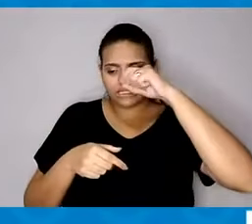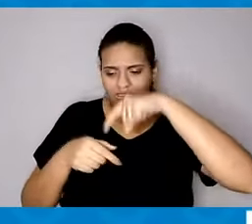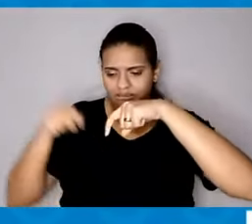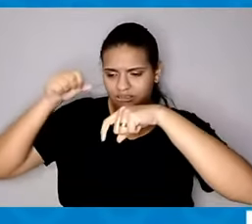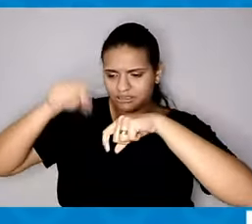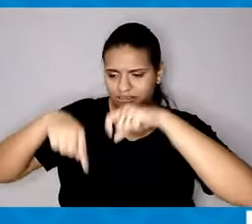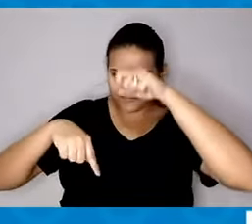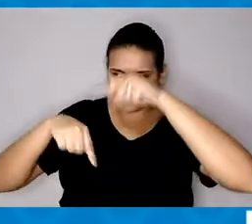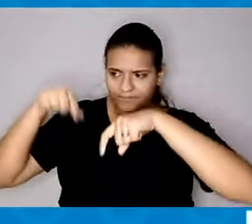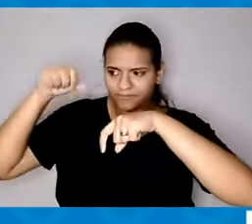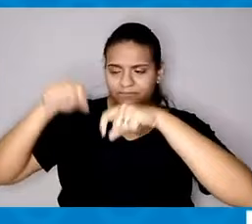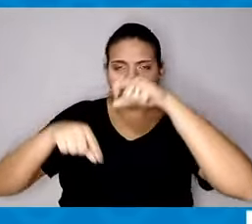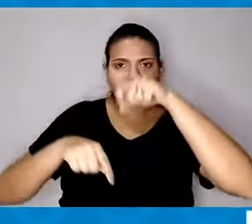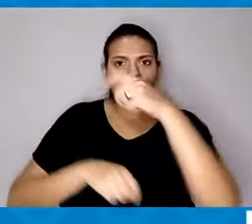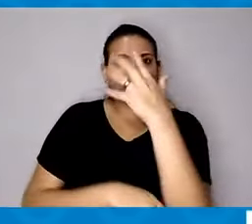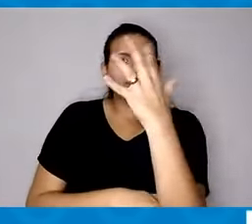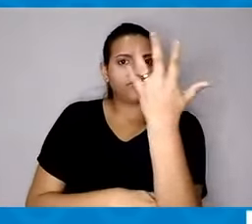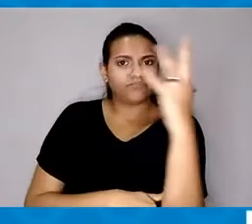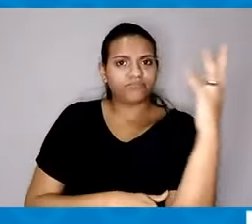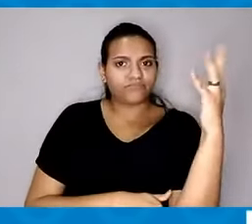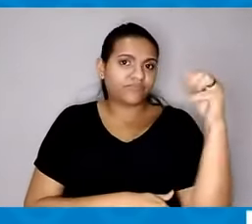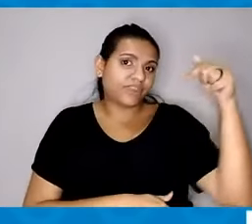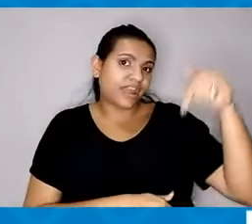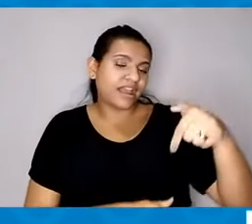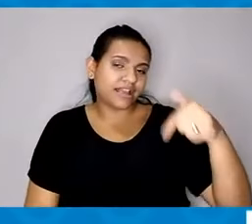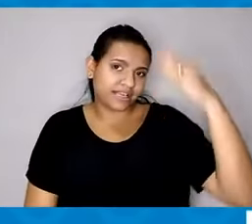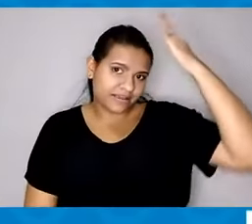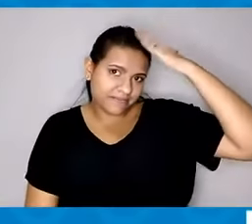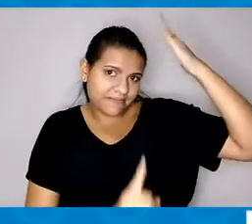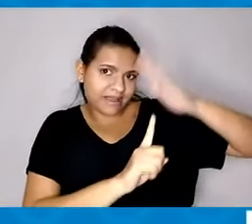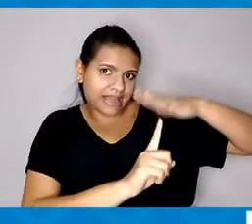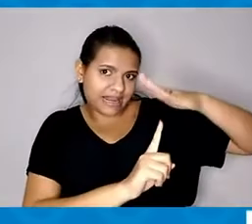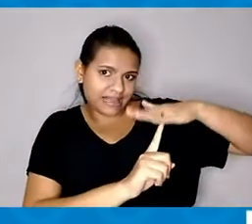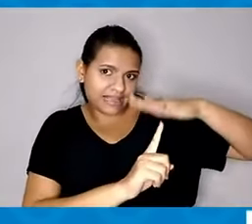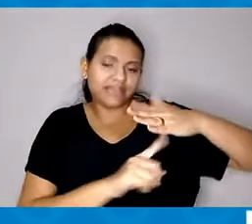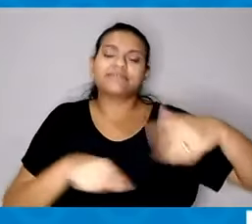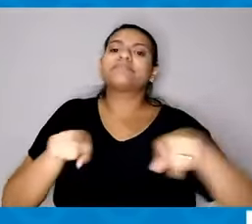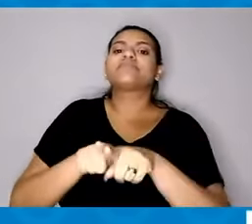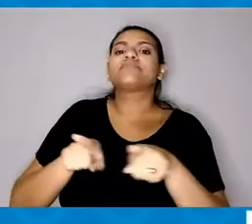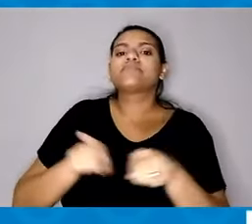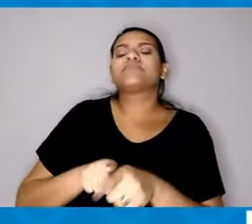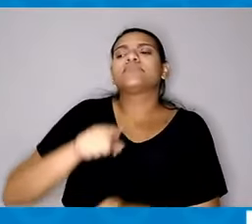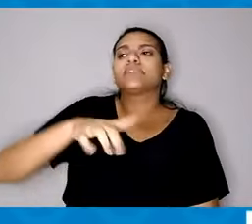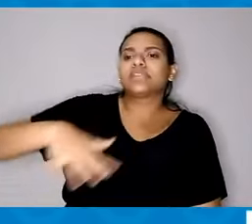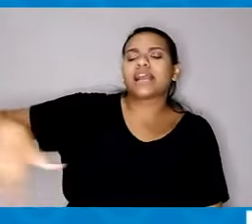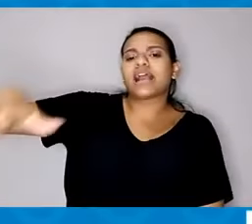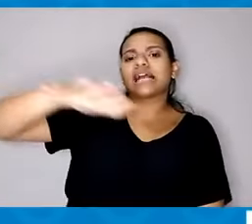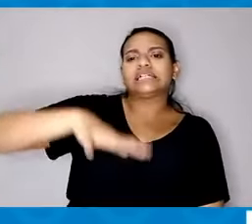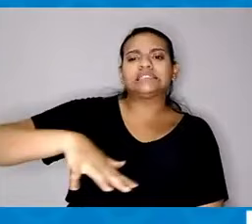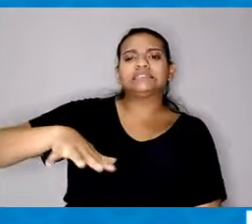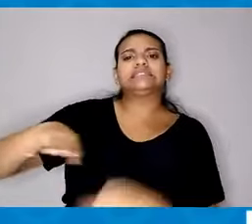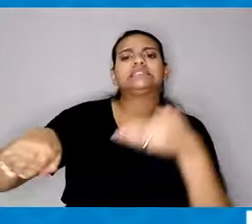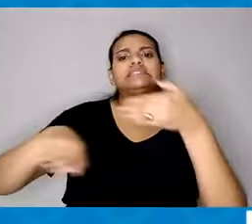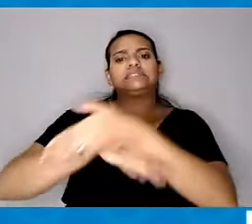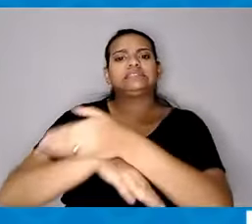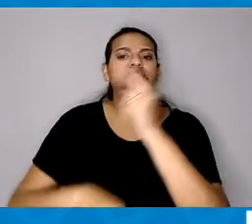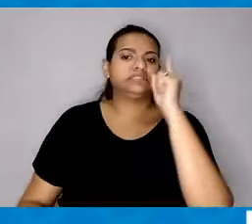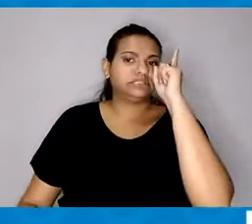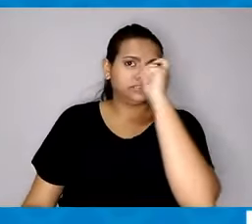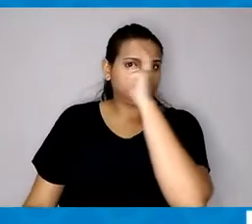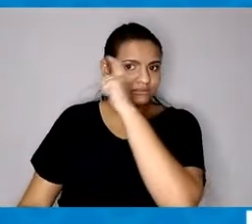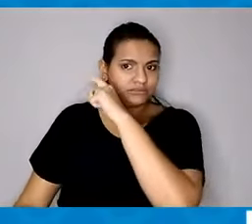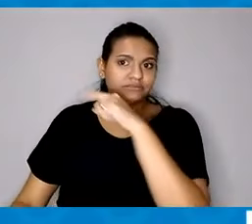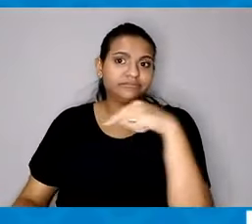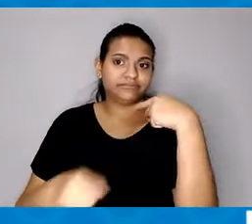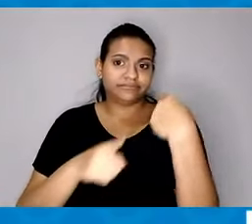são árvores nativas aqui da nossa região do Paraná, alcançam e germinam em áreas de difícil acesso, decorrentes do sofrimento com